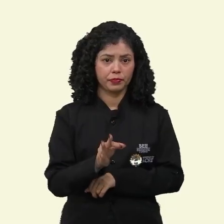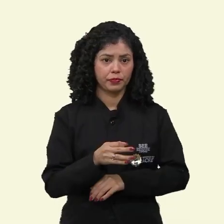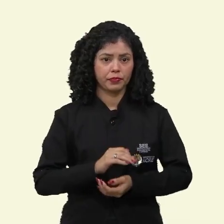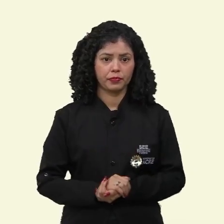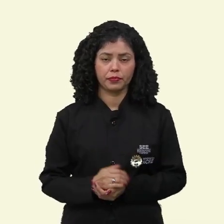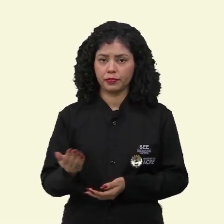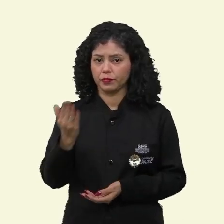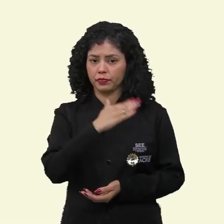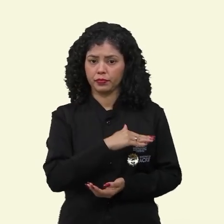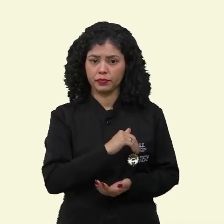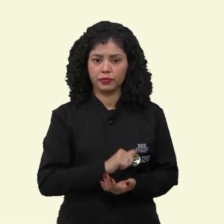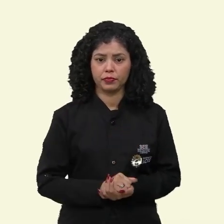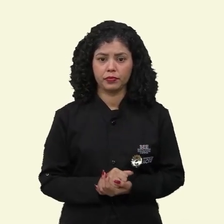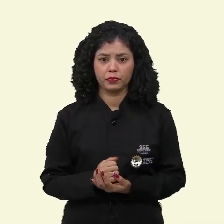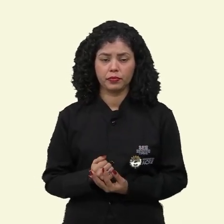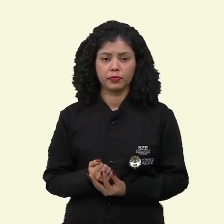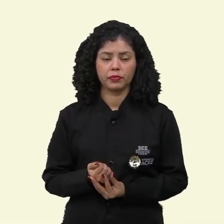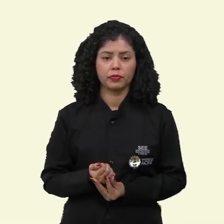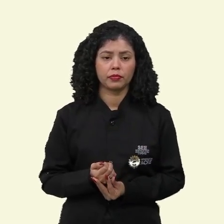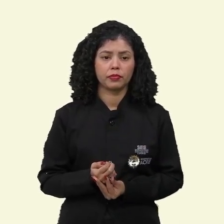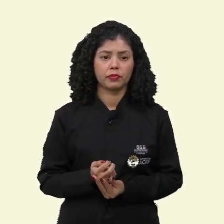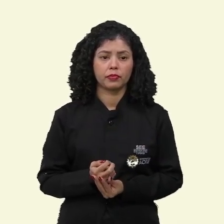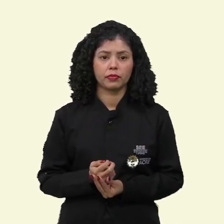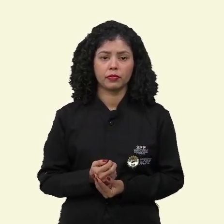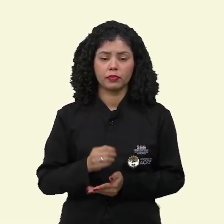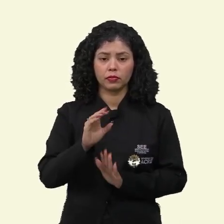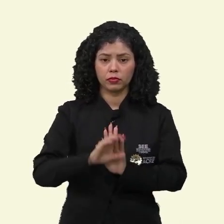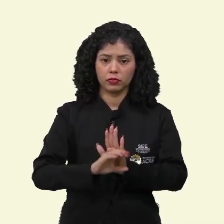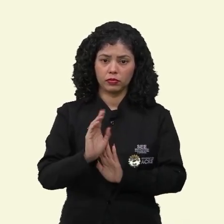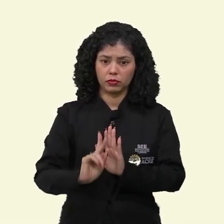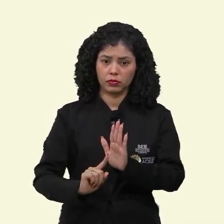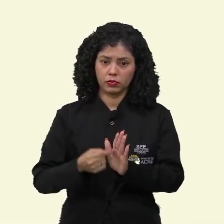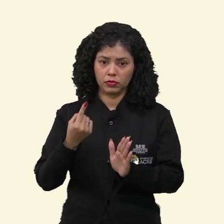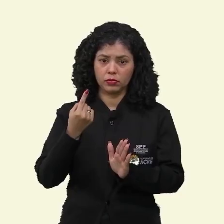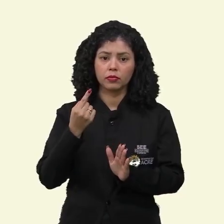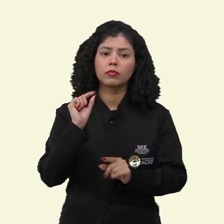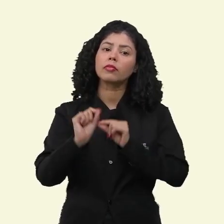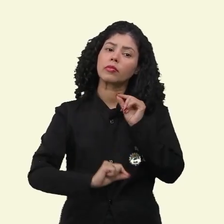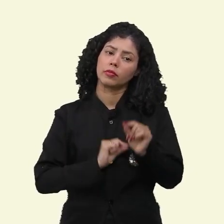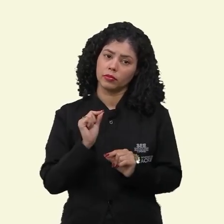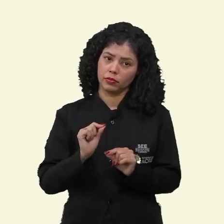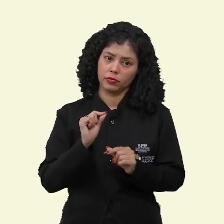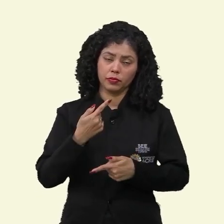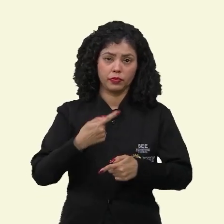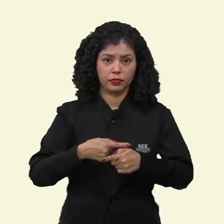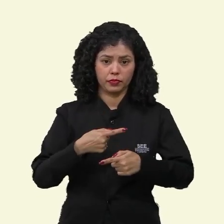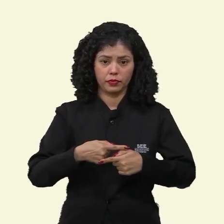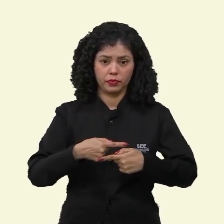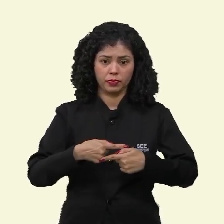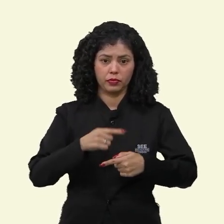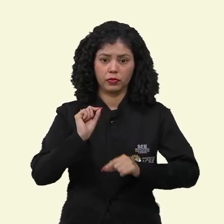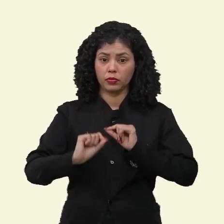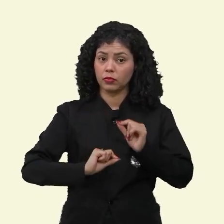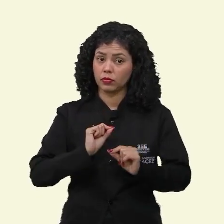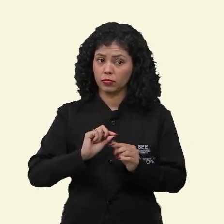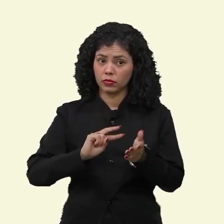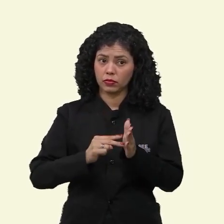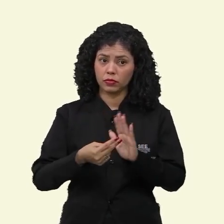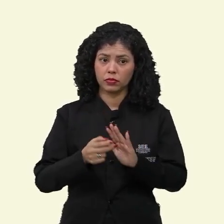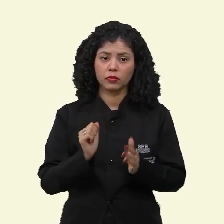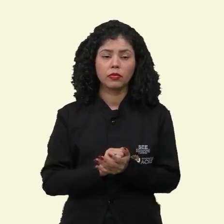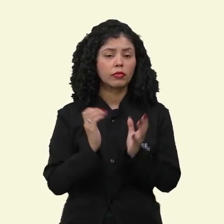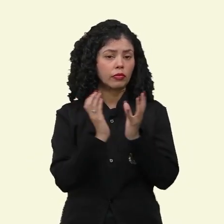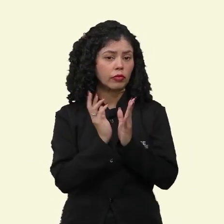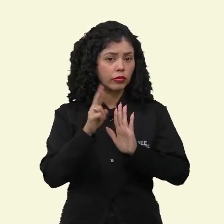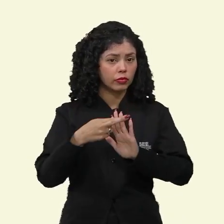Então vamos lá à nossa primeira definição de o que é gramática, o que significa isso?